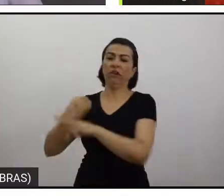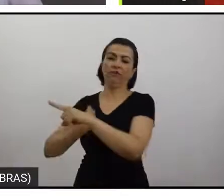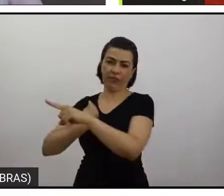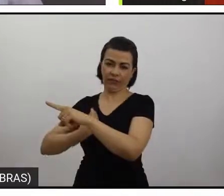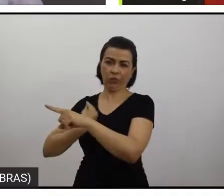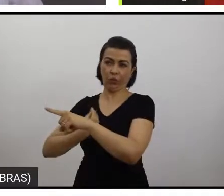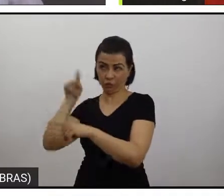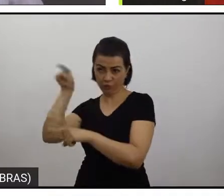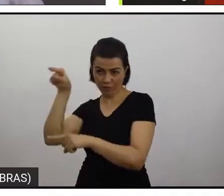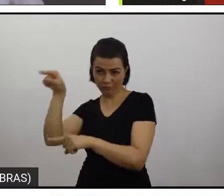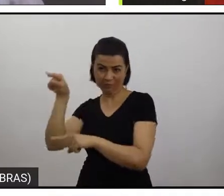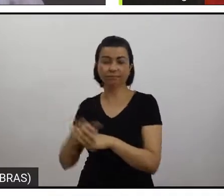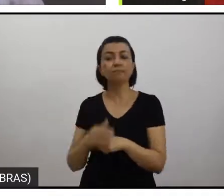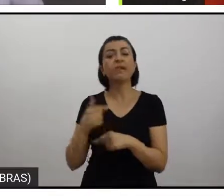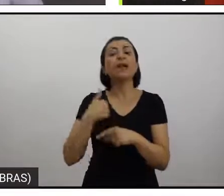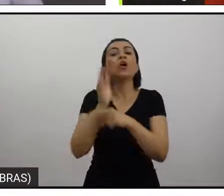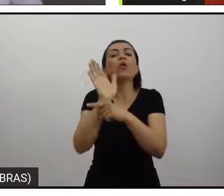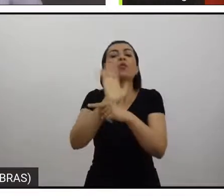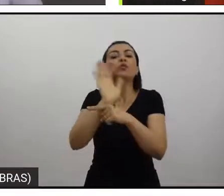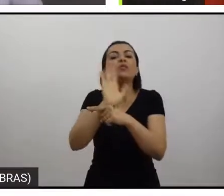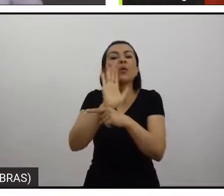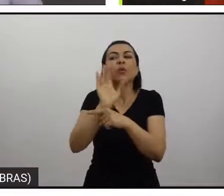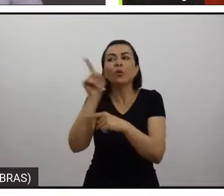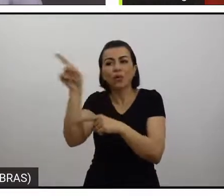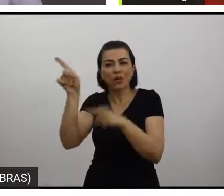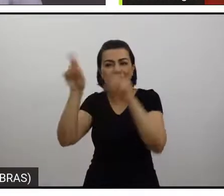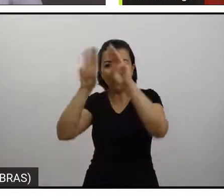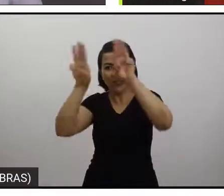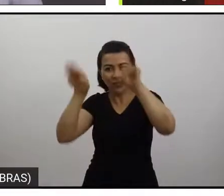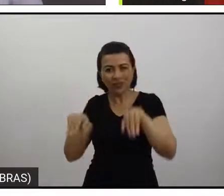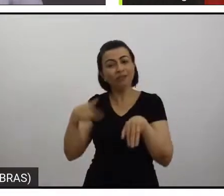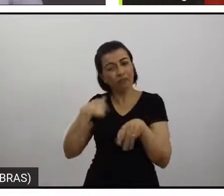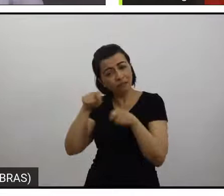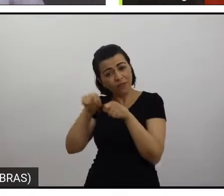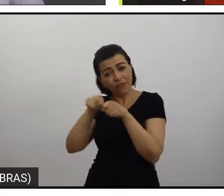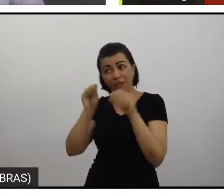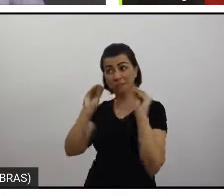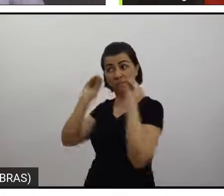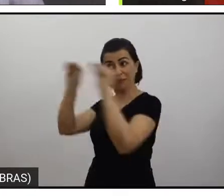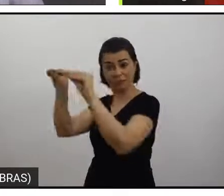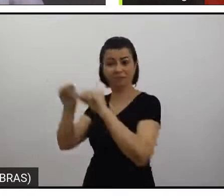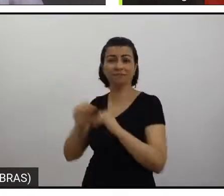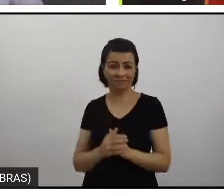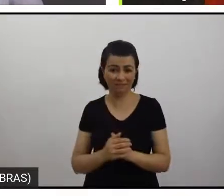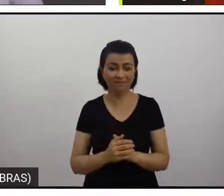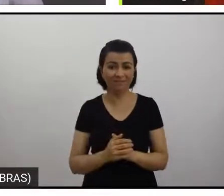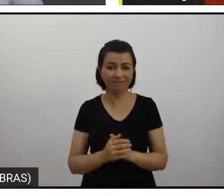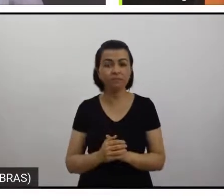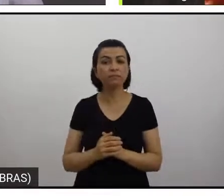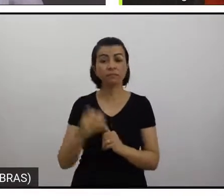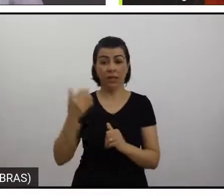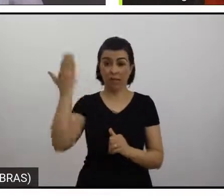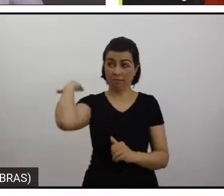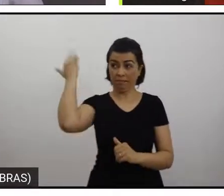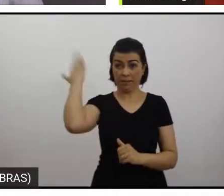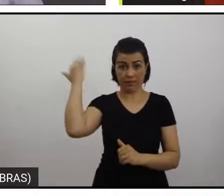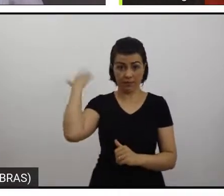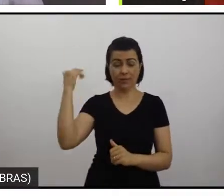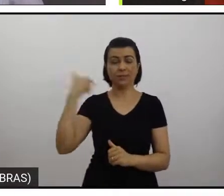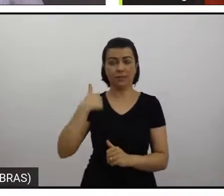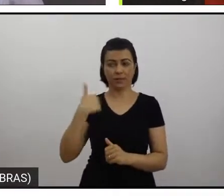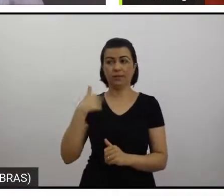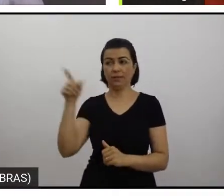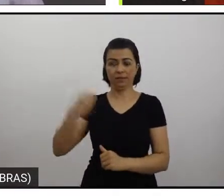tem a ver com esse. Olha que engraçado, que eu nem tinha pensado nisso, mas eu morava em Paris, a diretora do